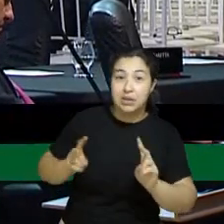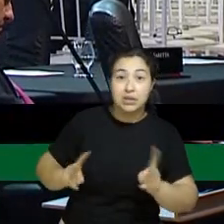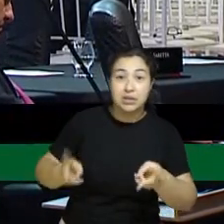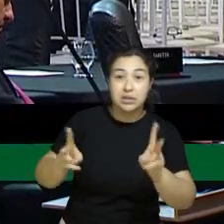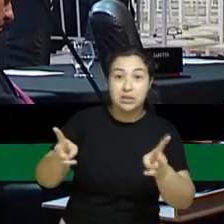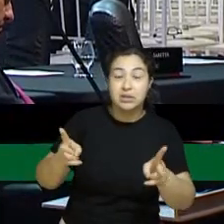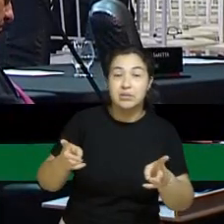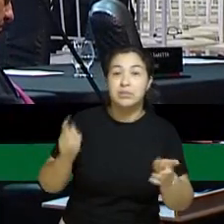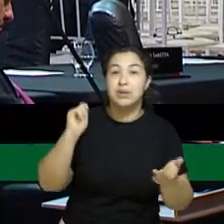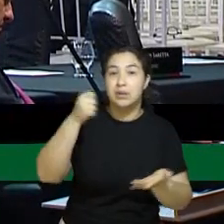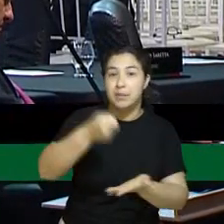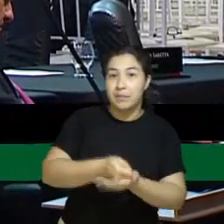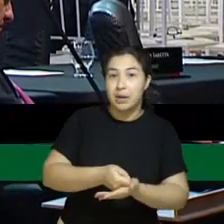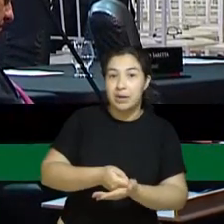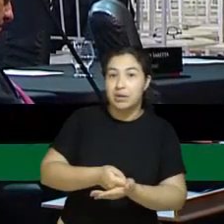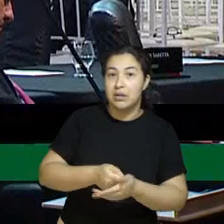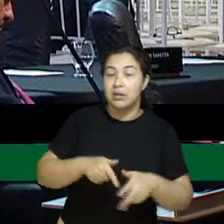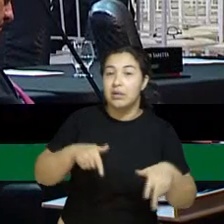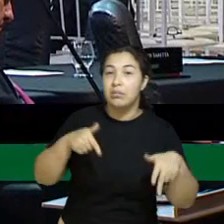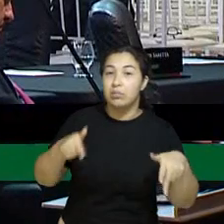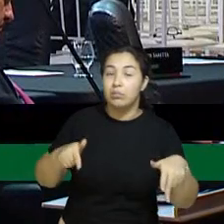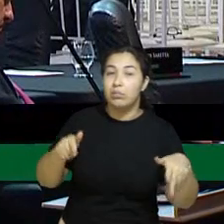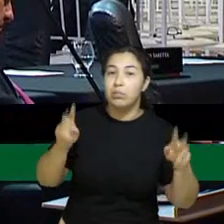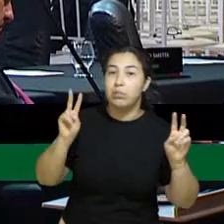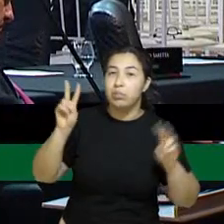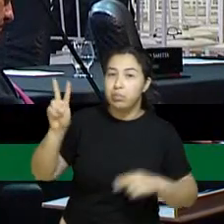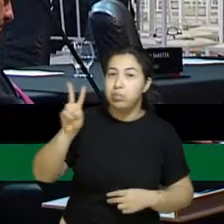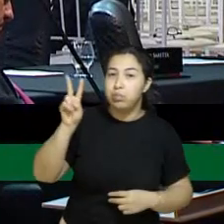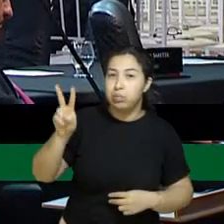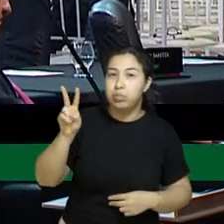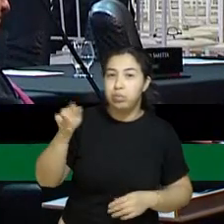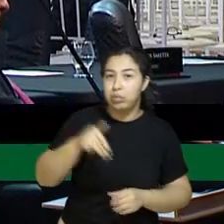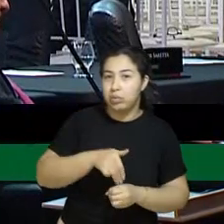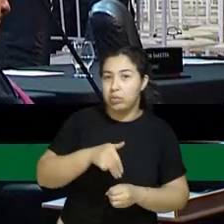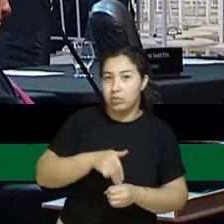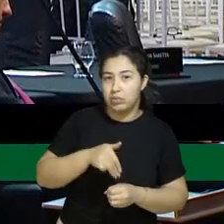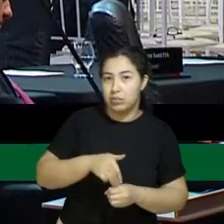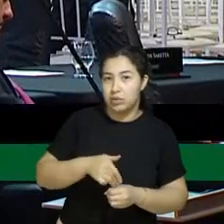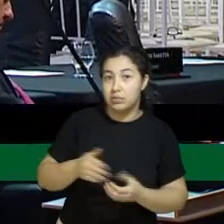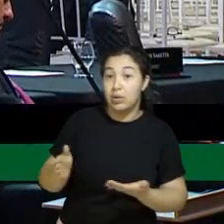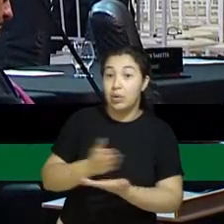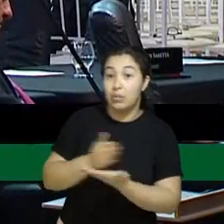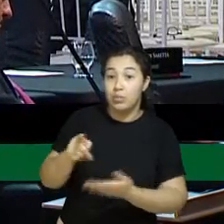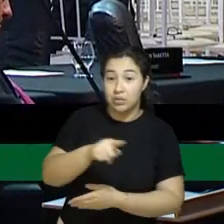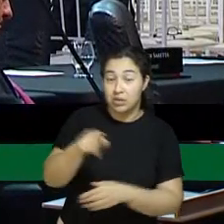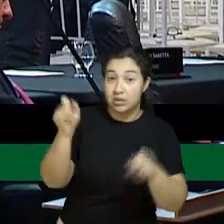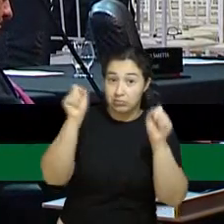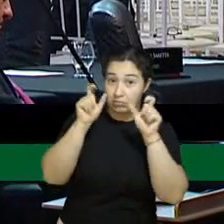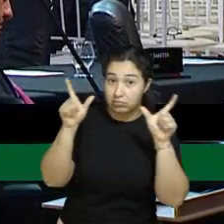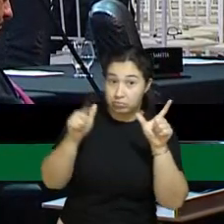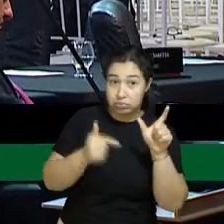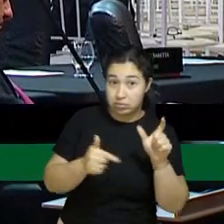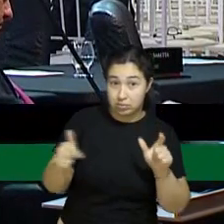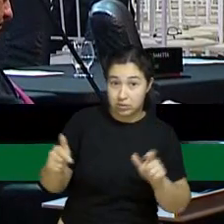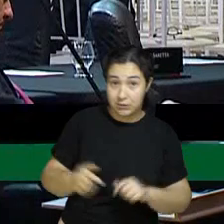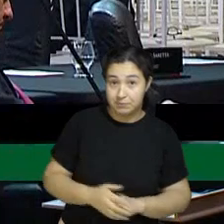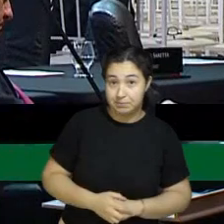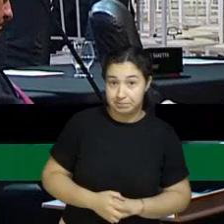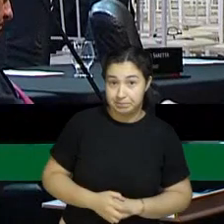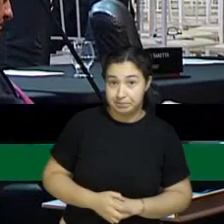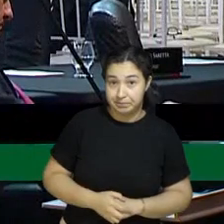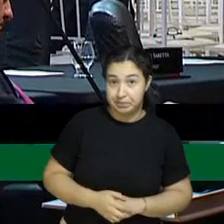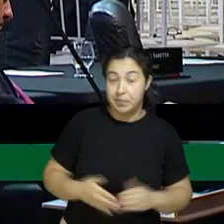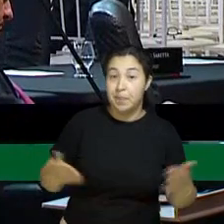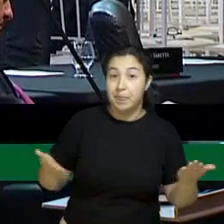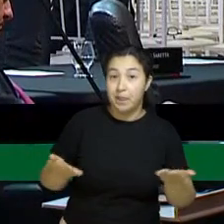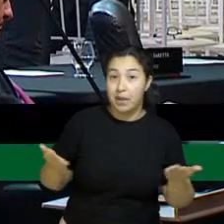políticas municipais. Talvez seja por isso que ninguém se atentou. Por isso que dá importância, como eu acabei de falar agora, da 20ª